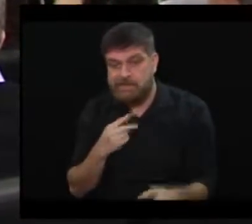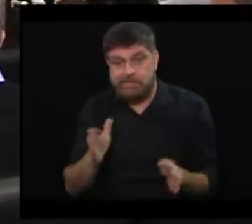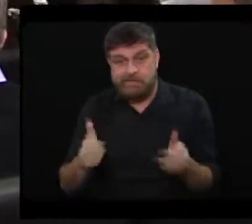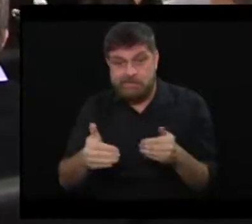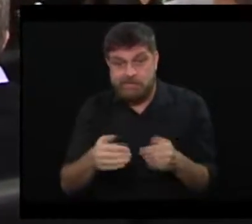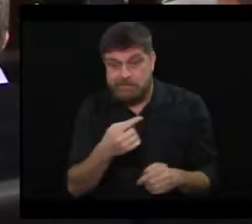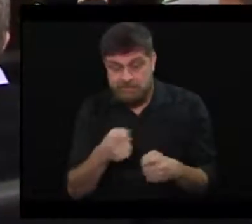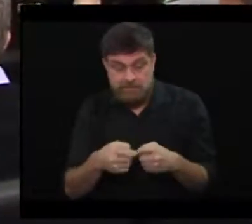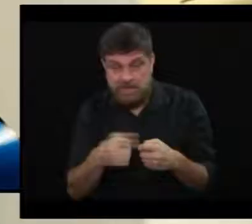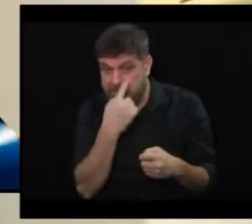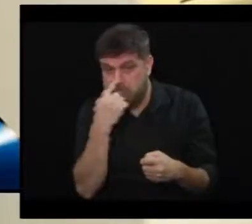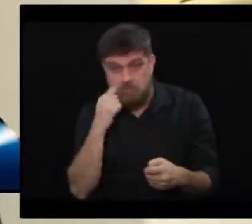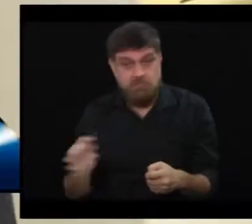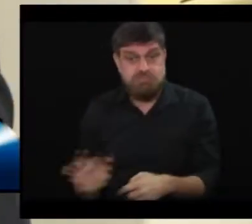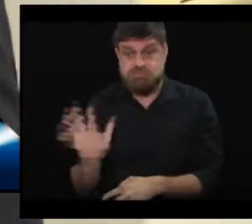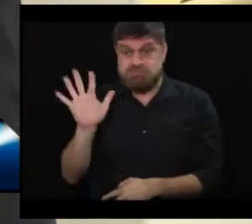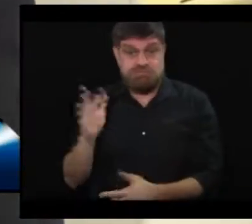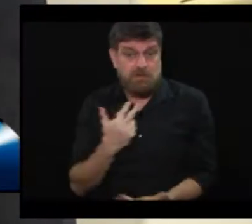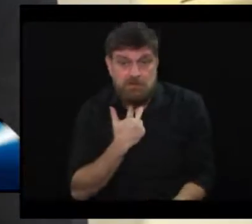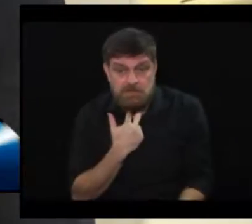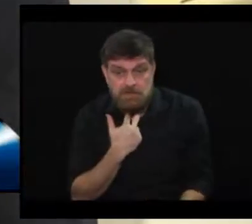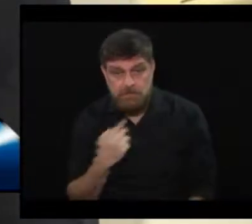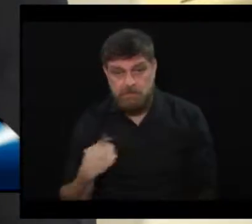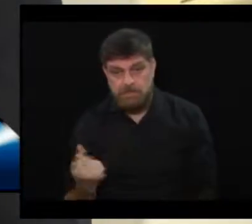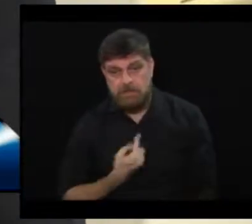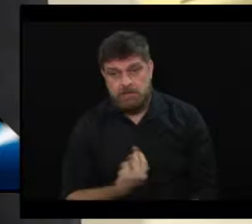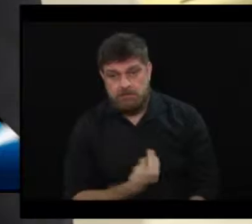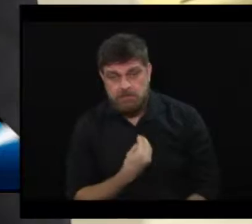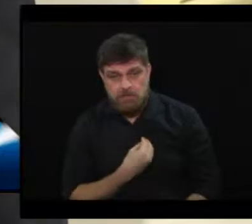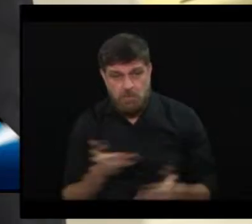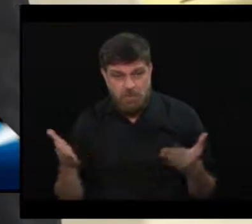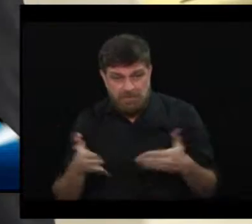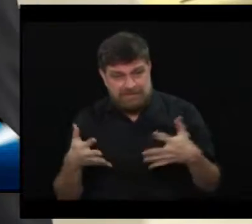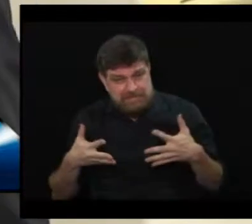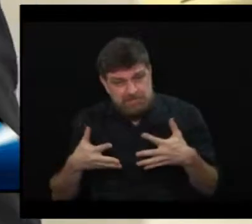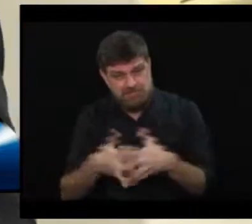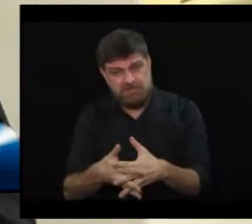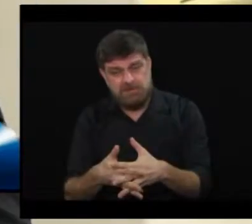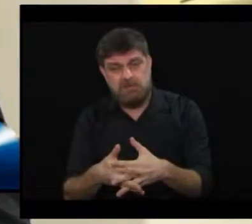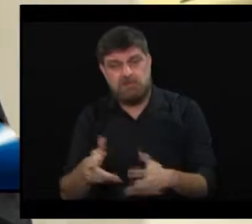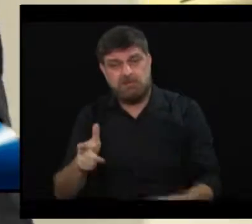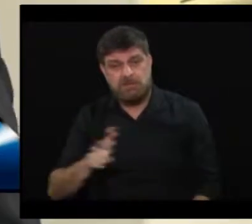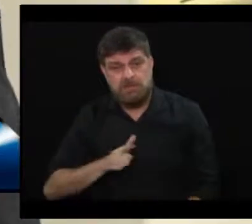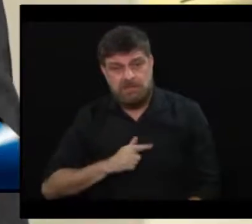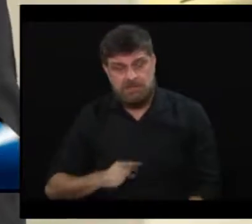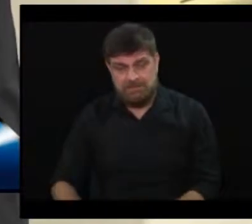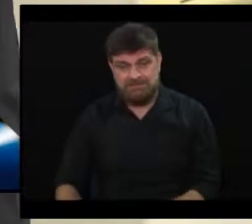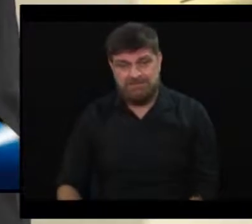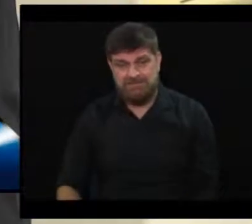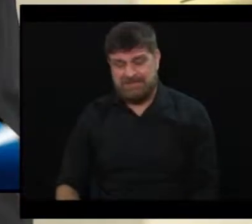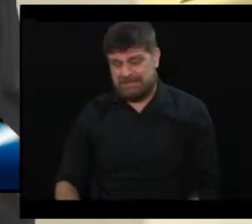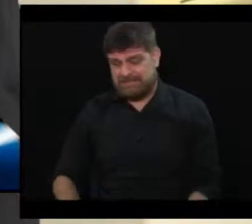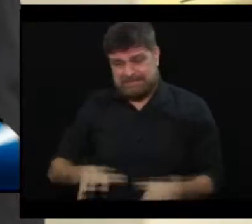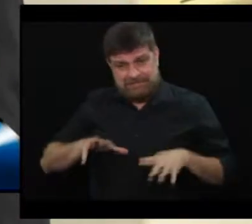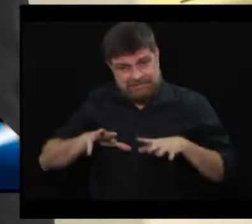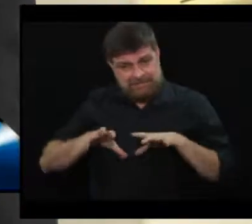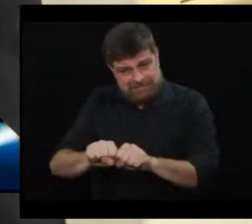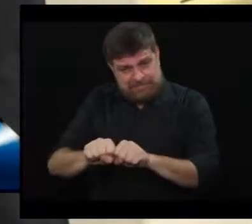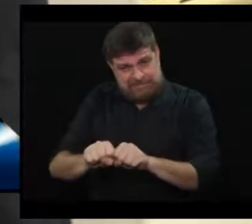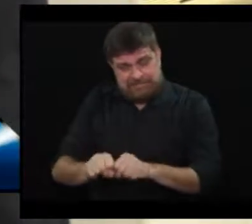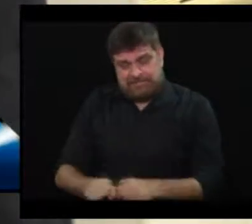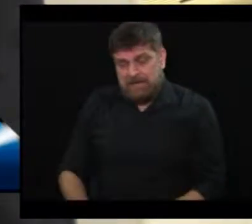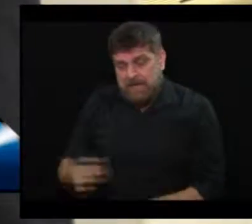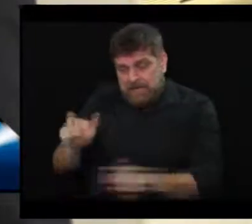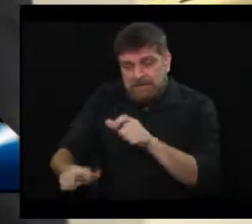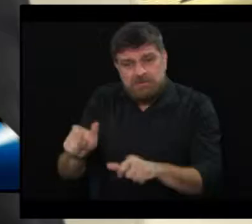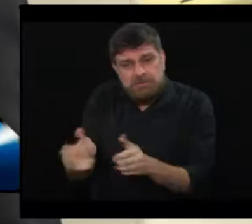consultório oftalmológico. Nós vivemos hoje uma situação tão complicada e o estágio hoje de agressividade àqueles que